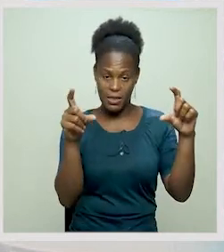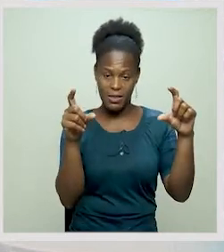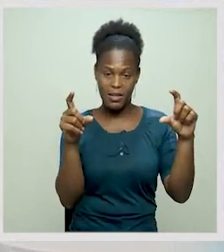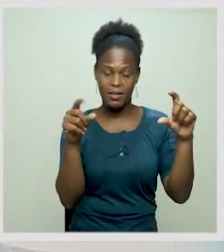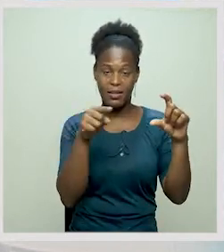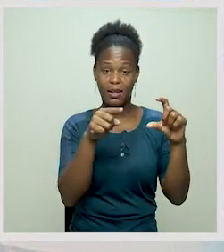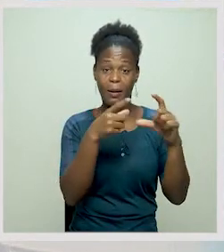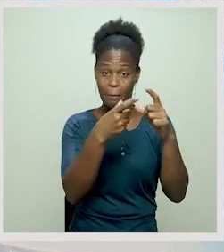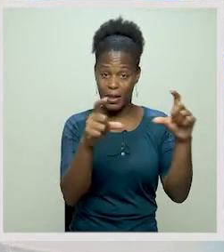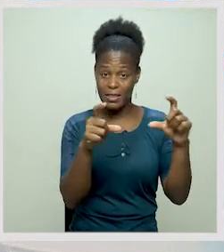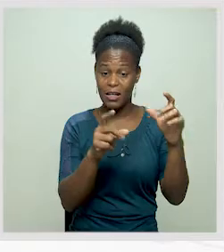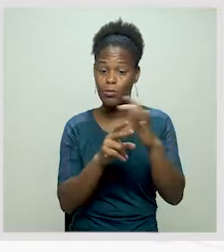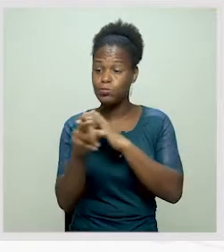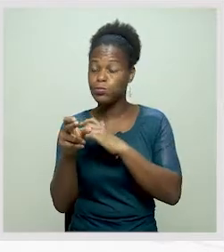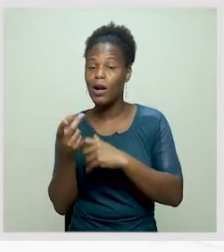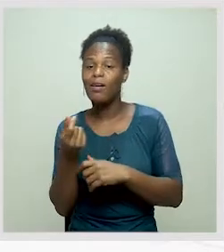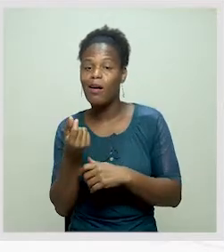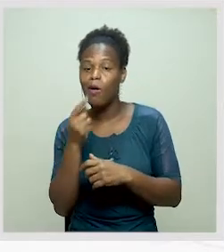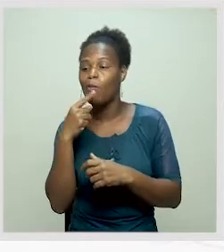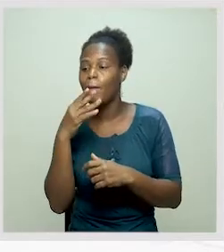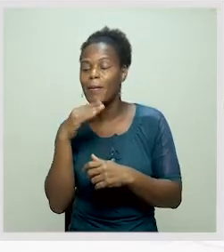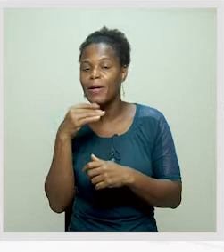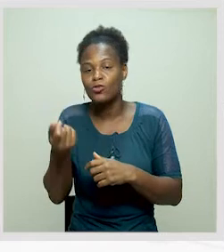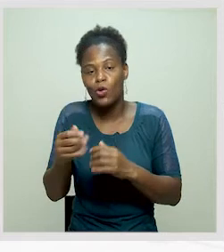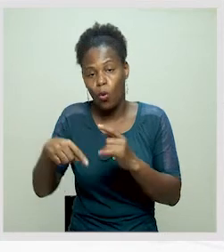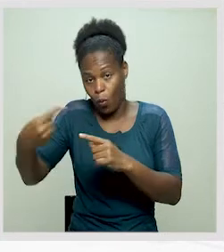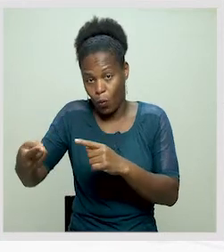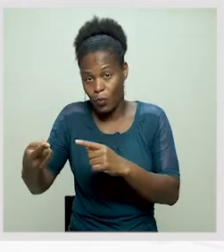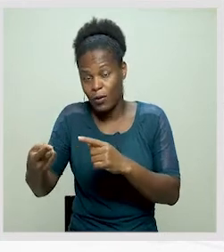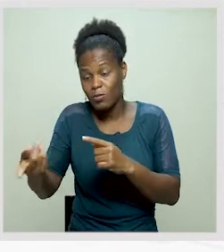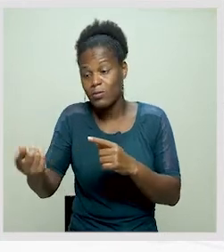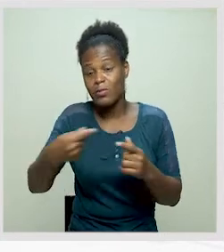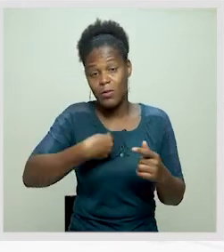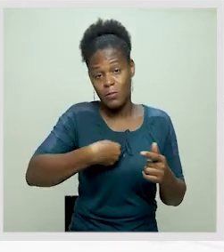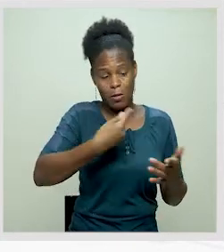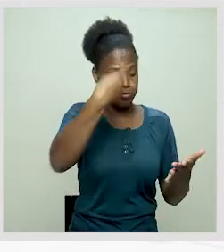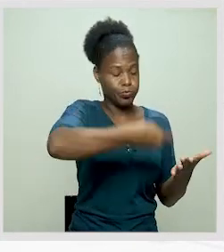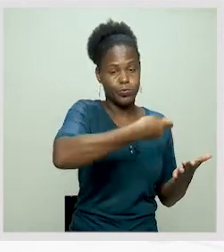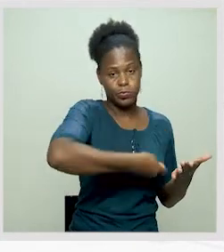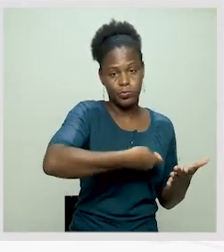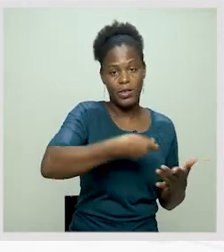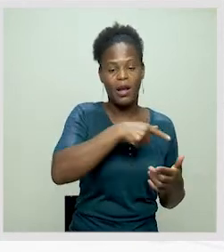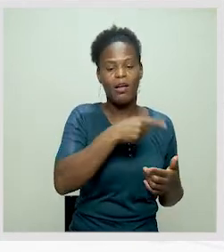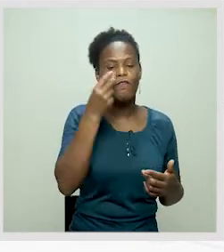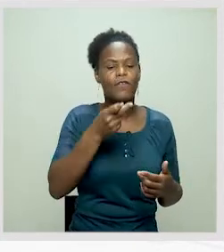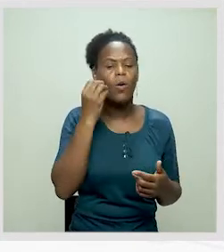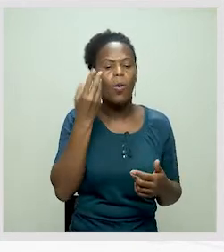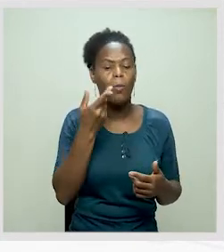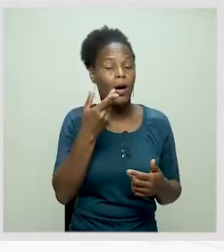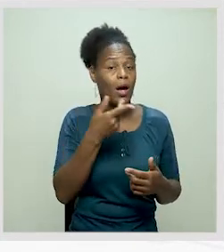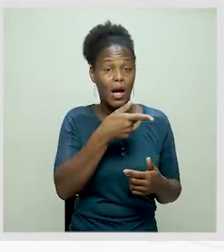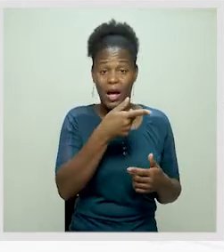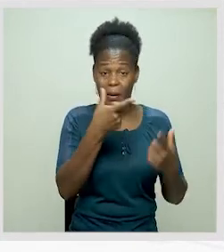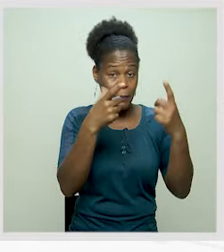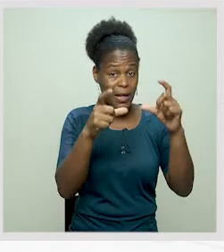empresa recorre a fundos alheios para se financiar. Isso significa o quê? Que